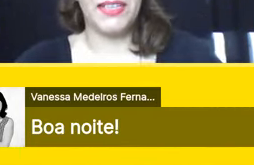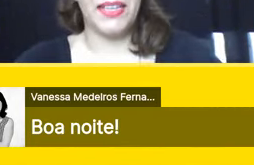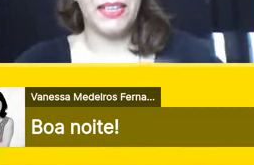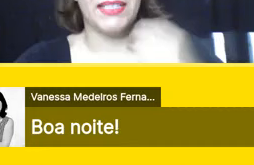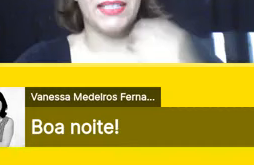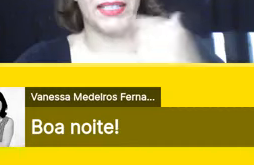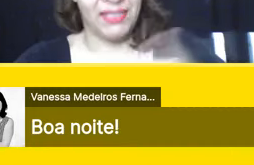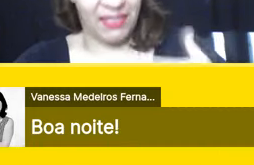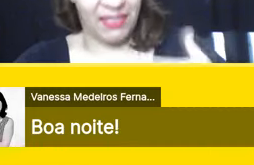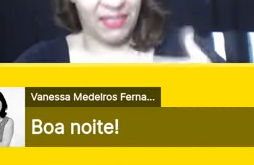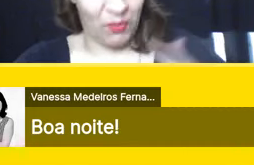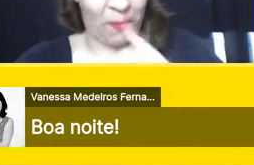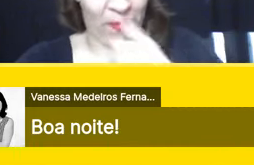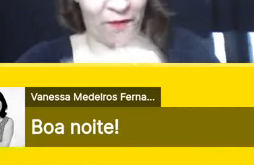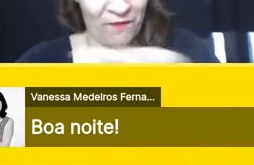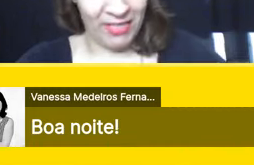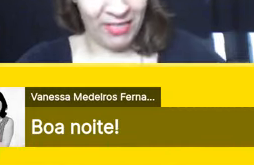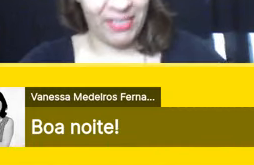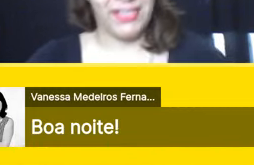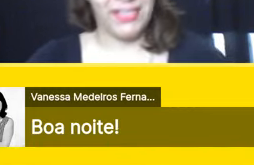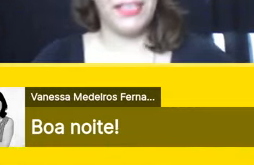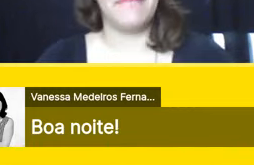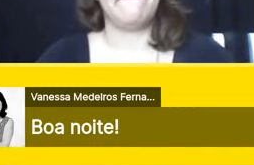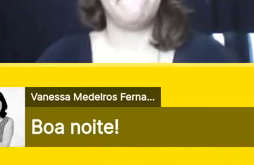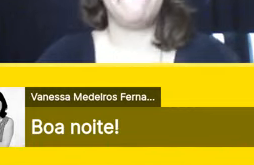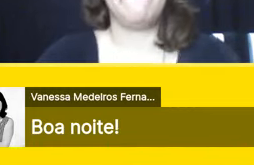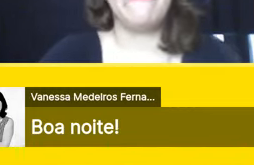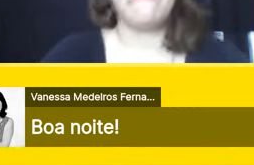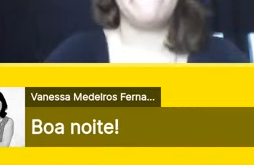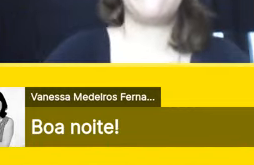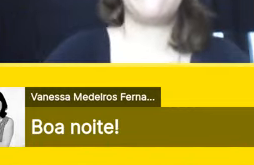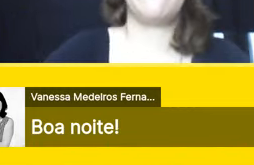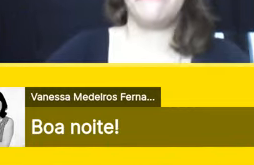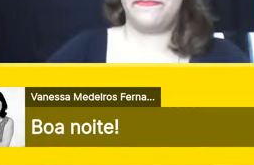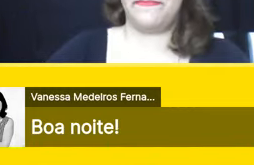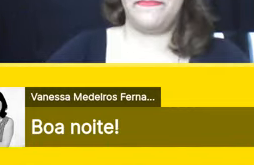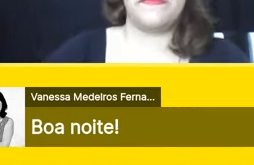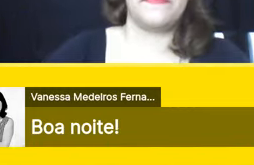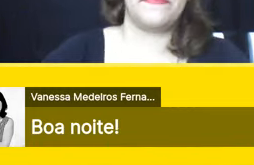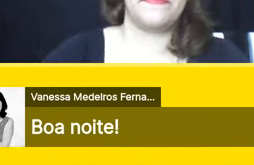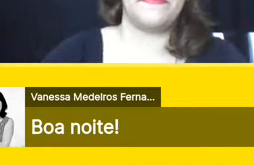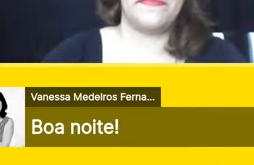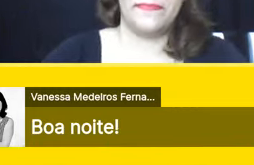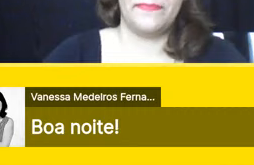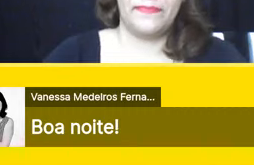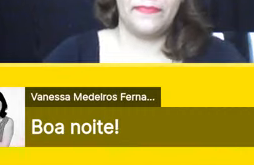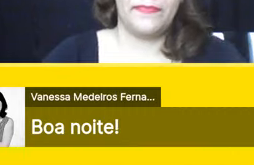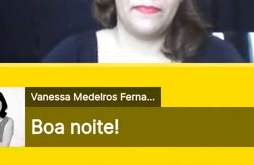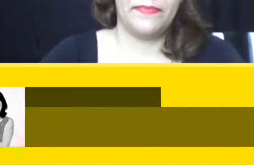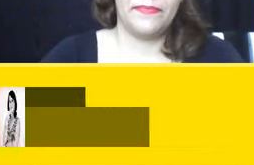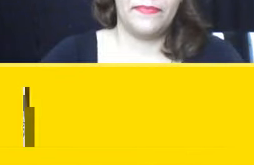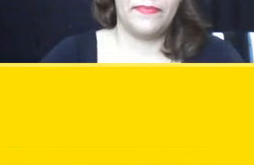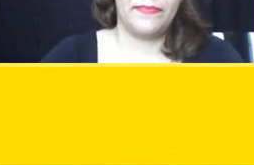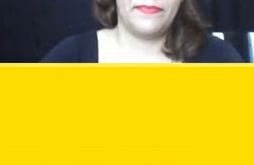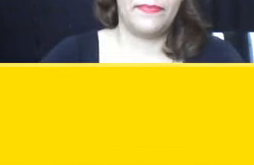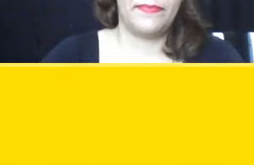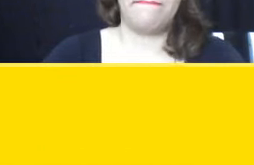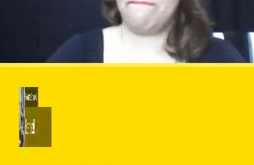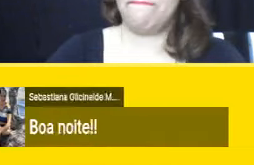saúde, faz as visitas aí da OAB no, nos hospitais, nas UPAs, está bem antenado da